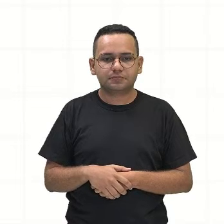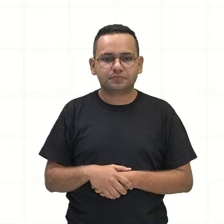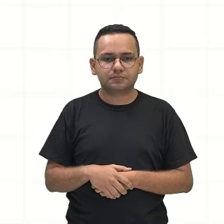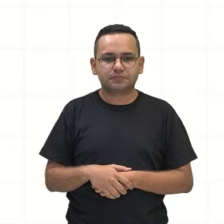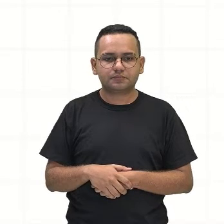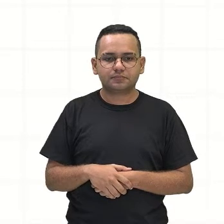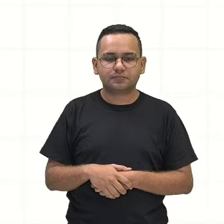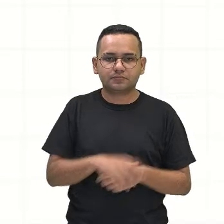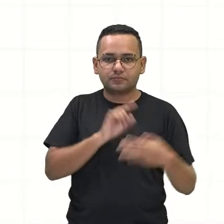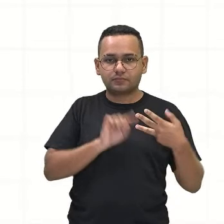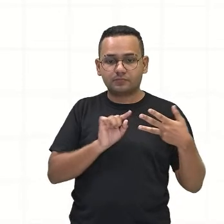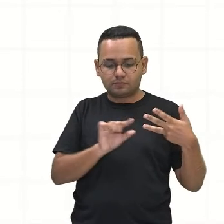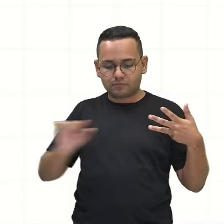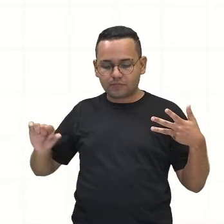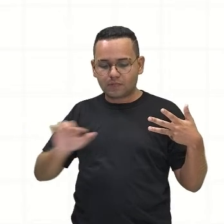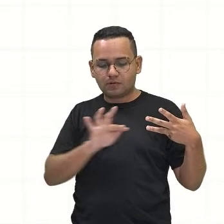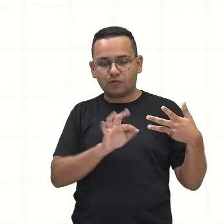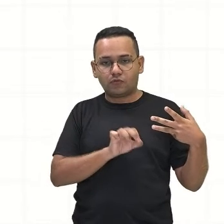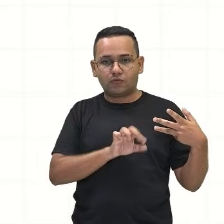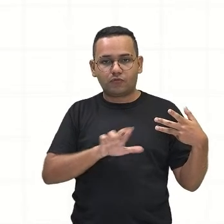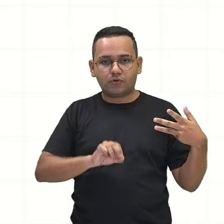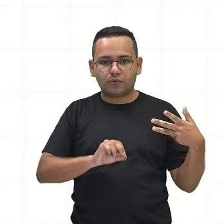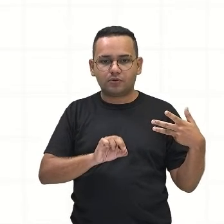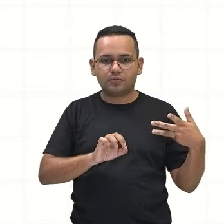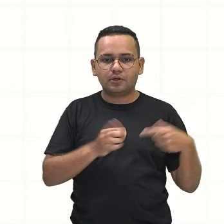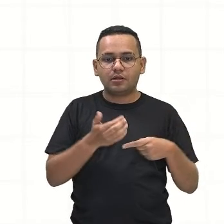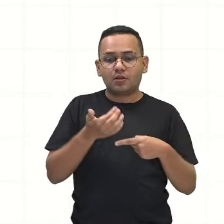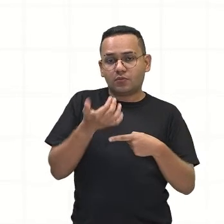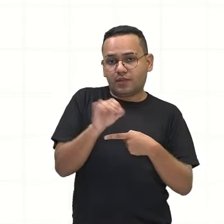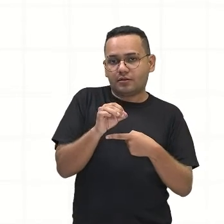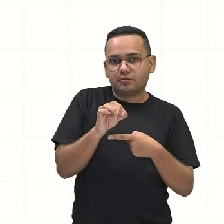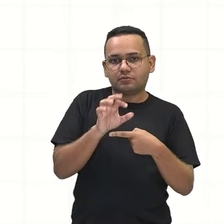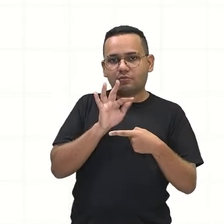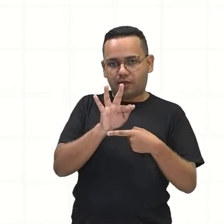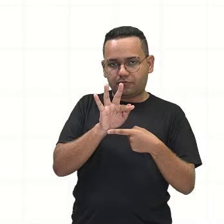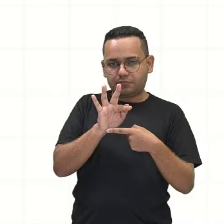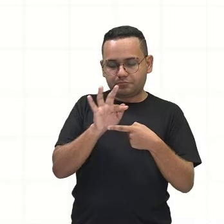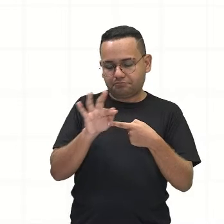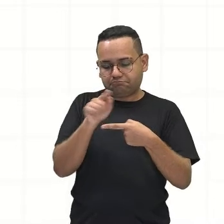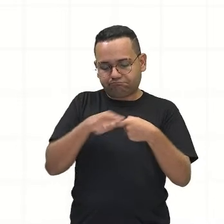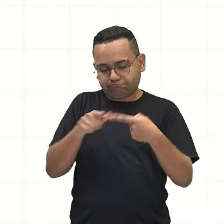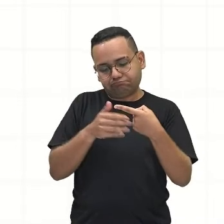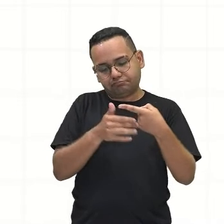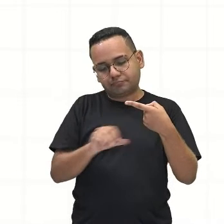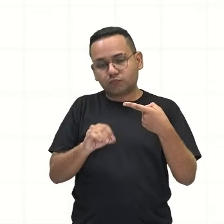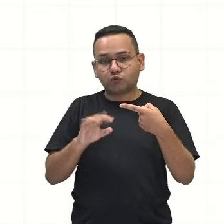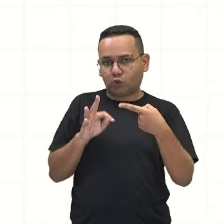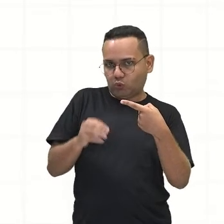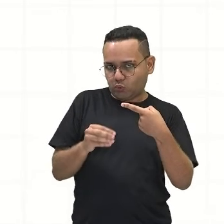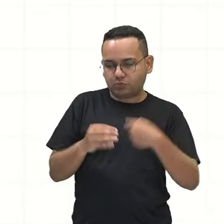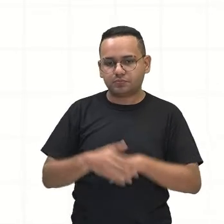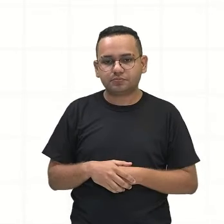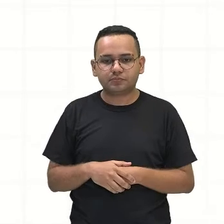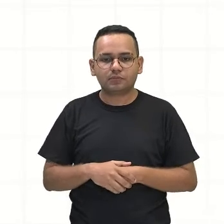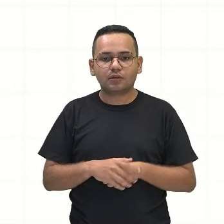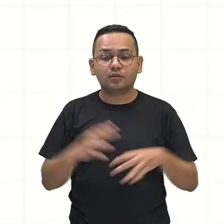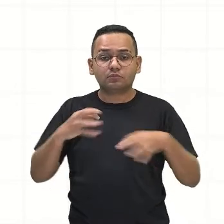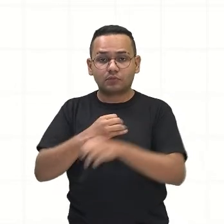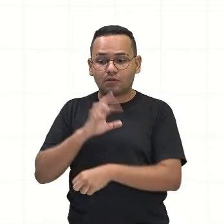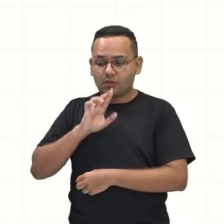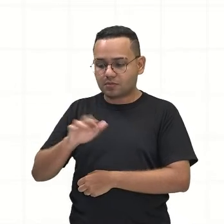coisa, 10 centésimos, né? Forma de fração, forma decimal, 10%.